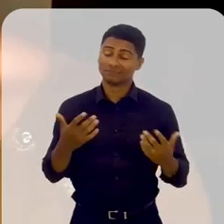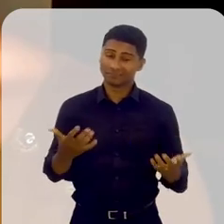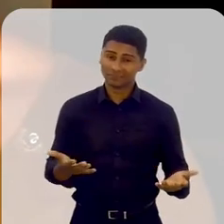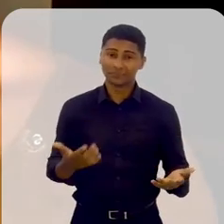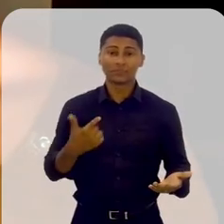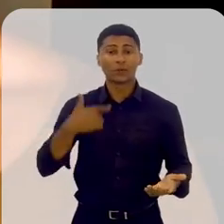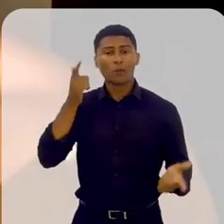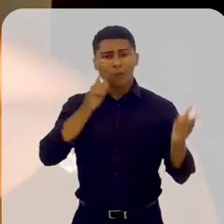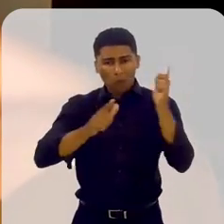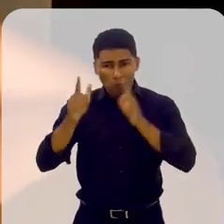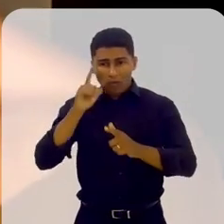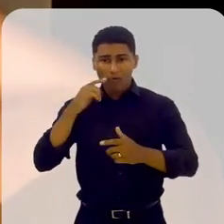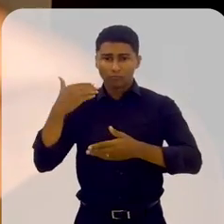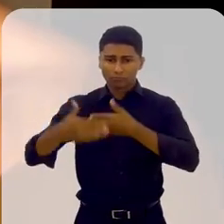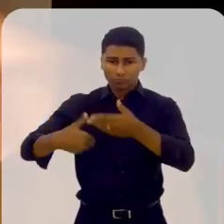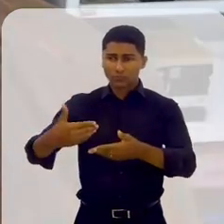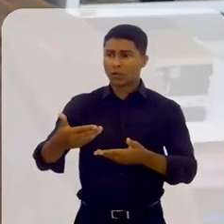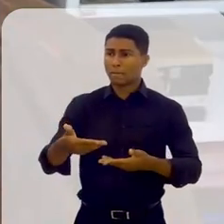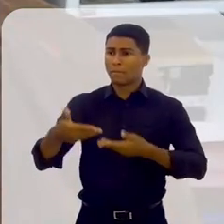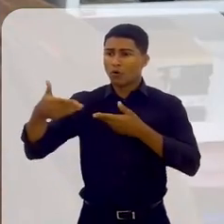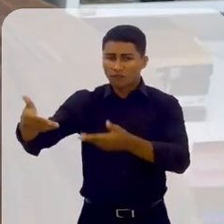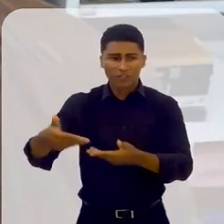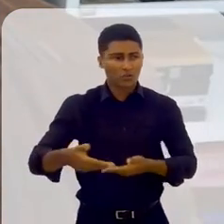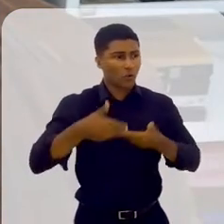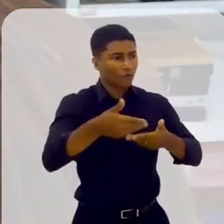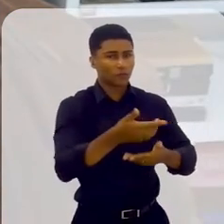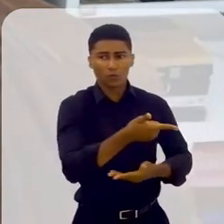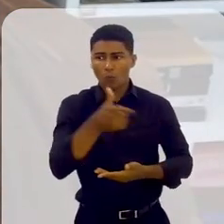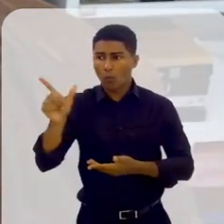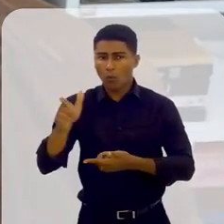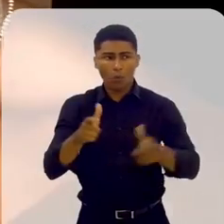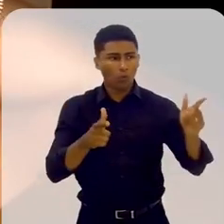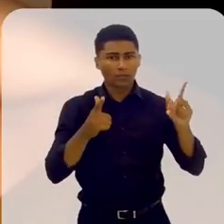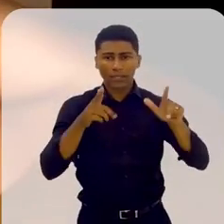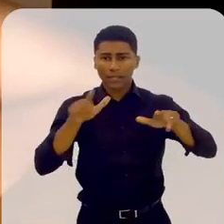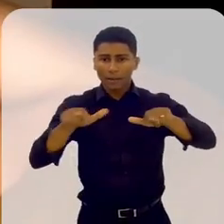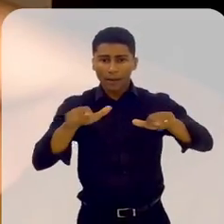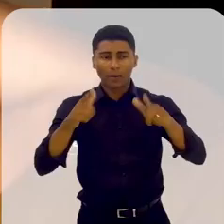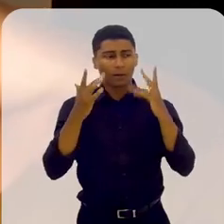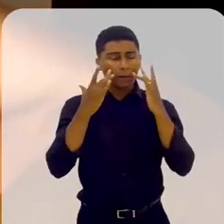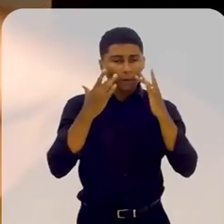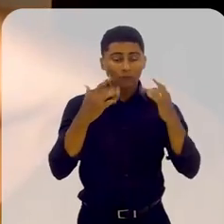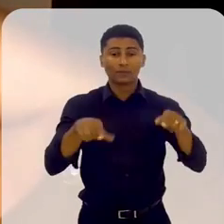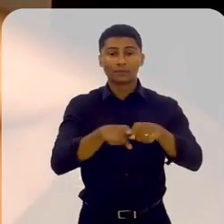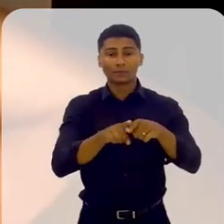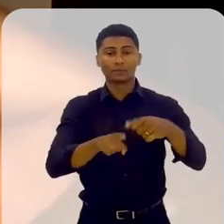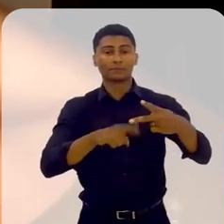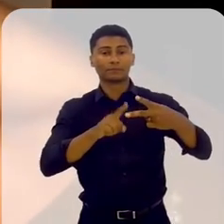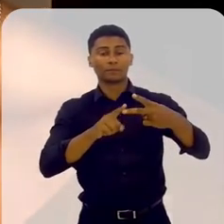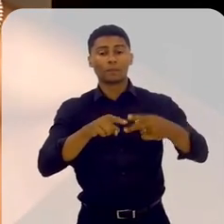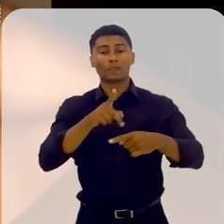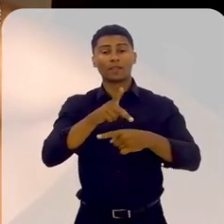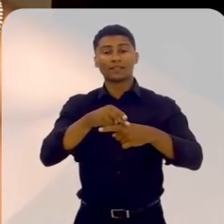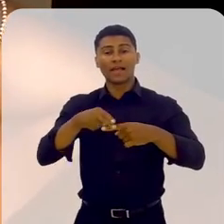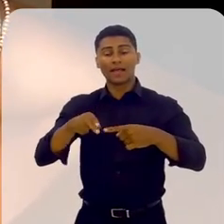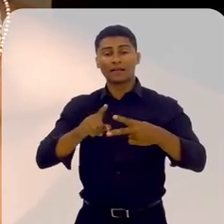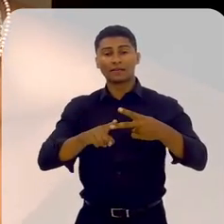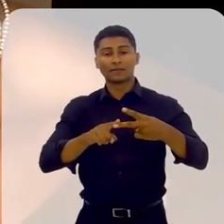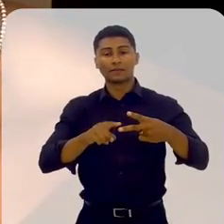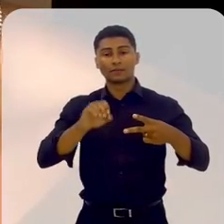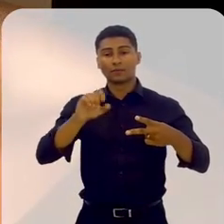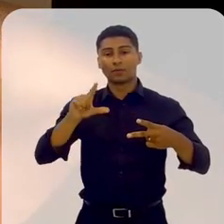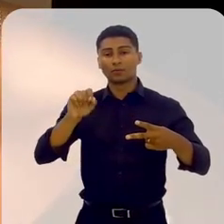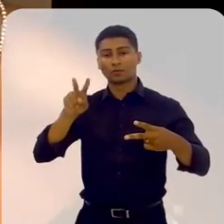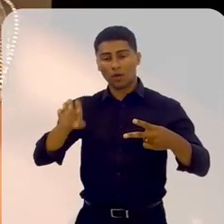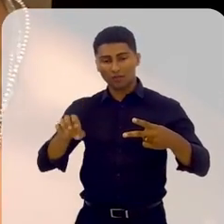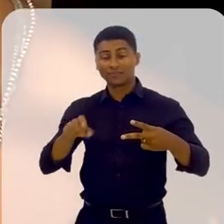eu consegui muitos frutos a partir disso, convite de outros trabalhos, enfim. O Love, que é essa série que eu fiz no Uruguai, é um trabalho também que para